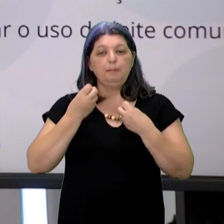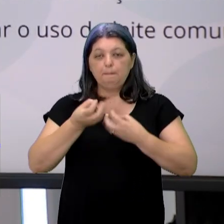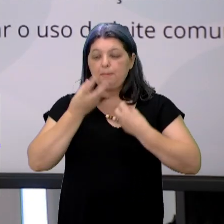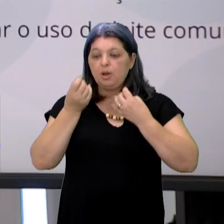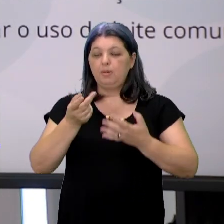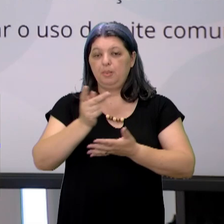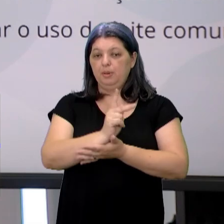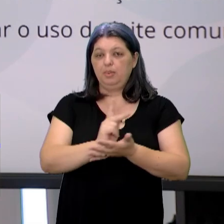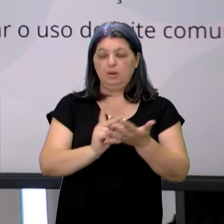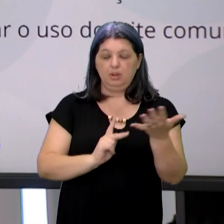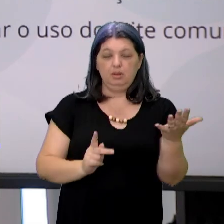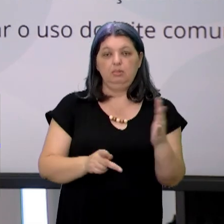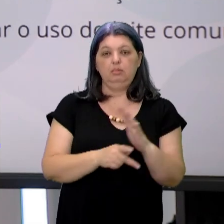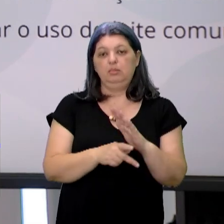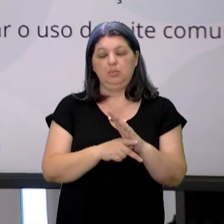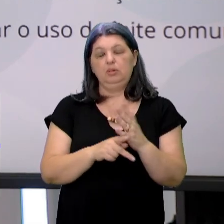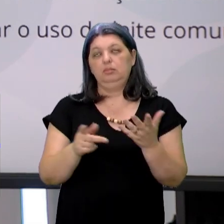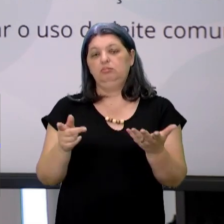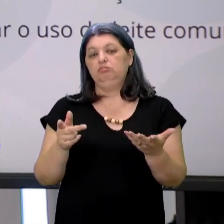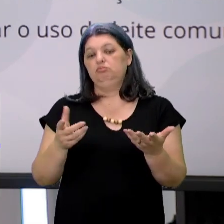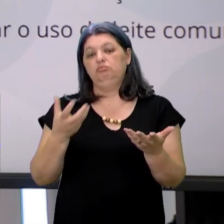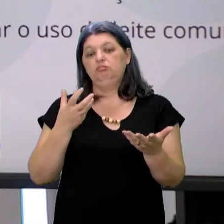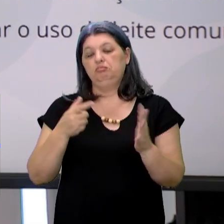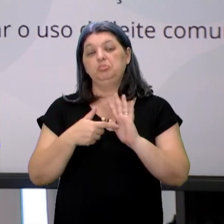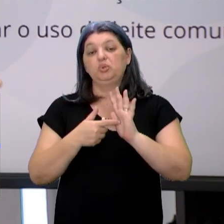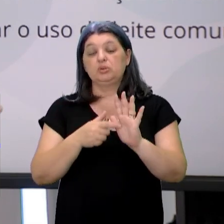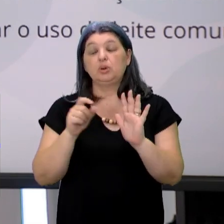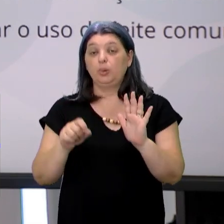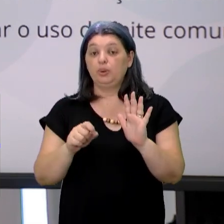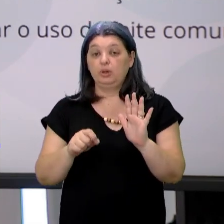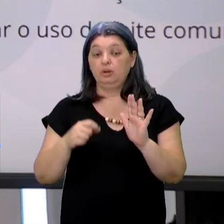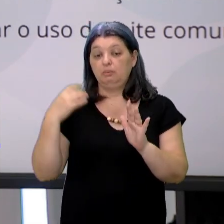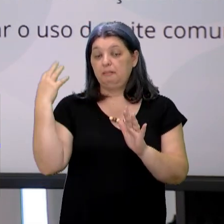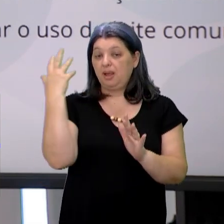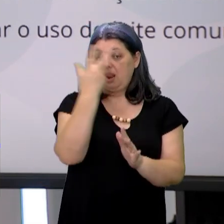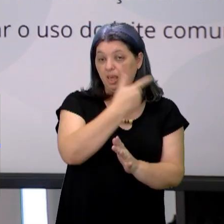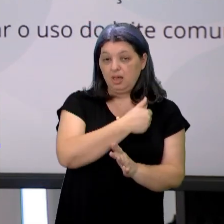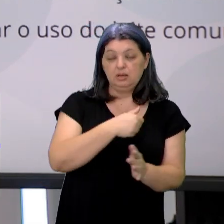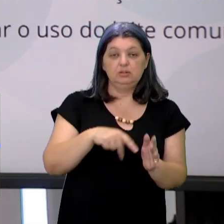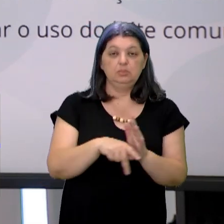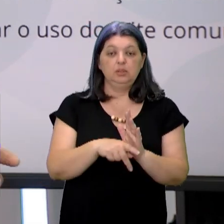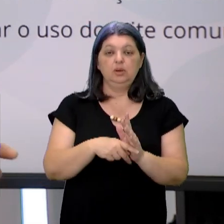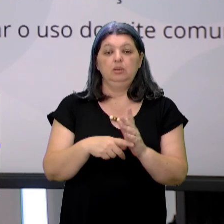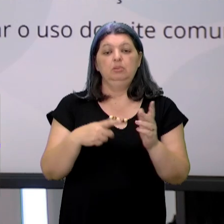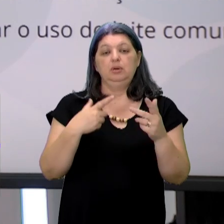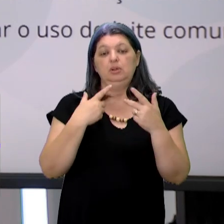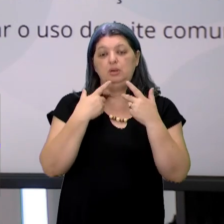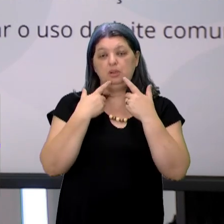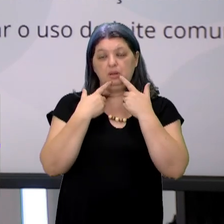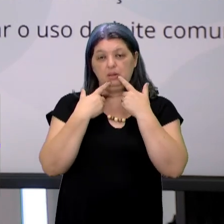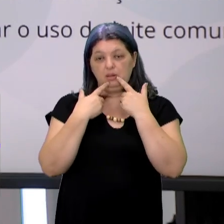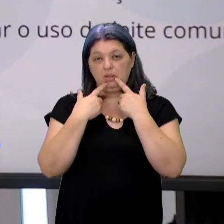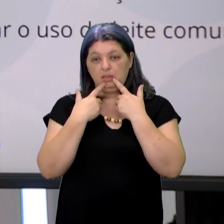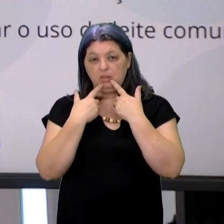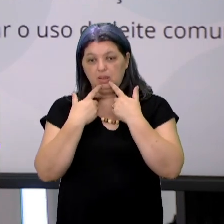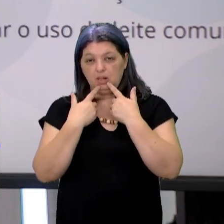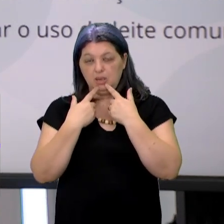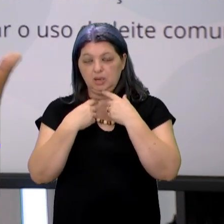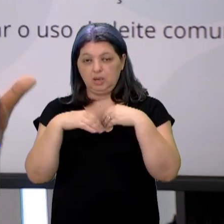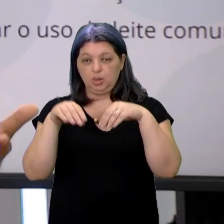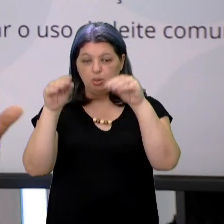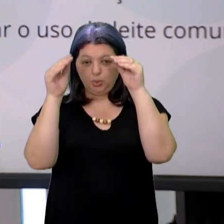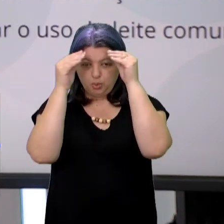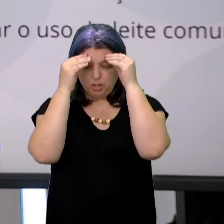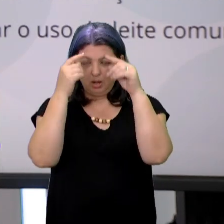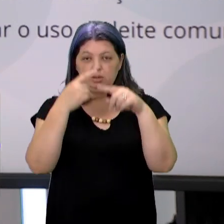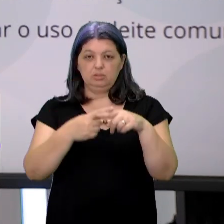quer escrever um texto lírico, porque você quer mostrar aí uma beleza da linguagem, né, por 1000 motivos. Você escreve crônicas, você